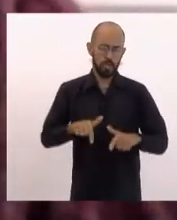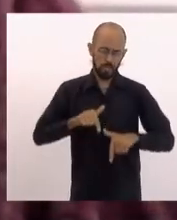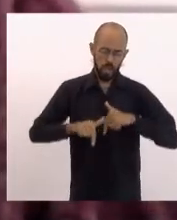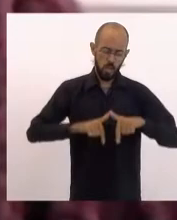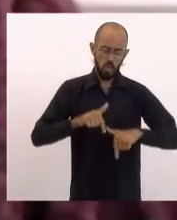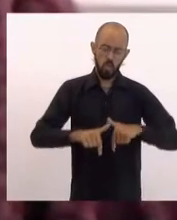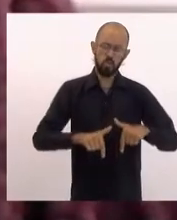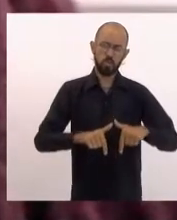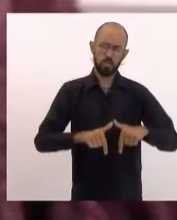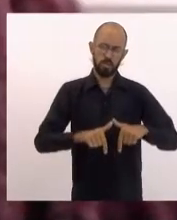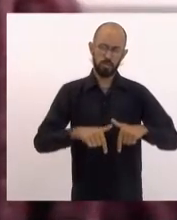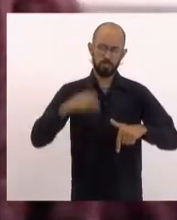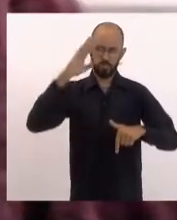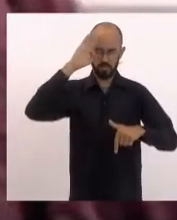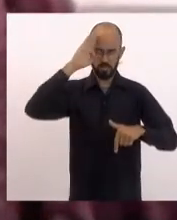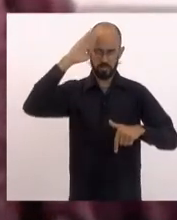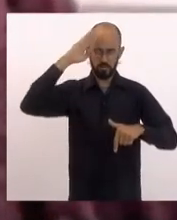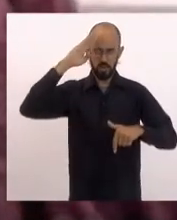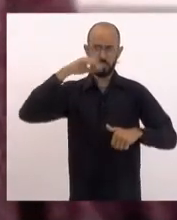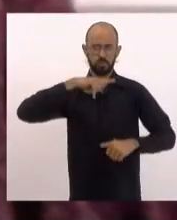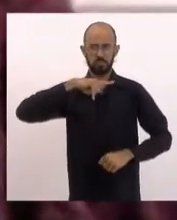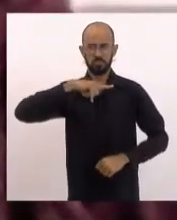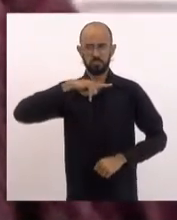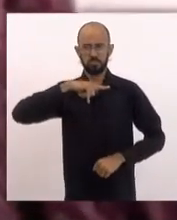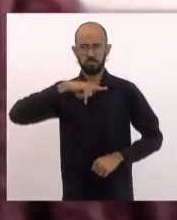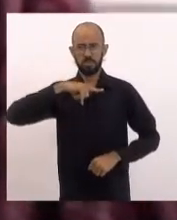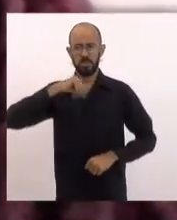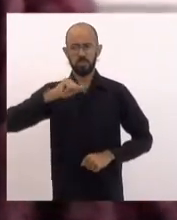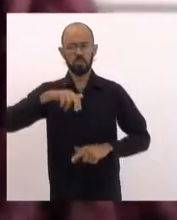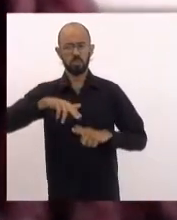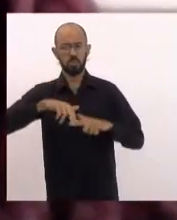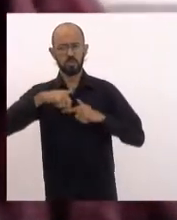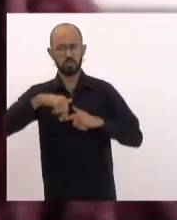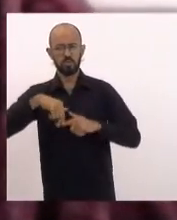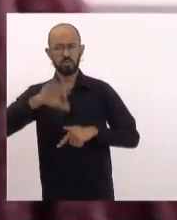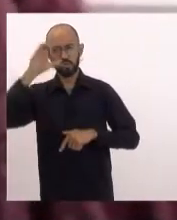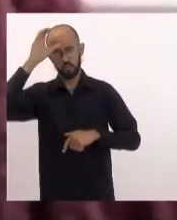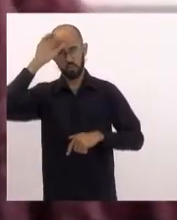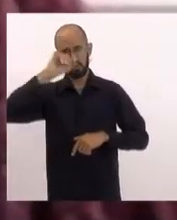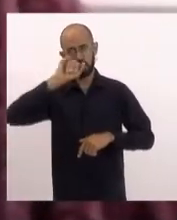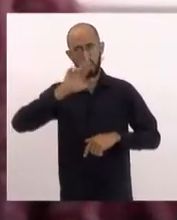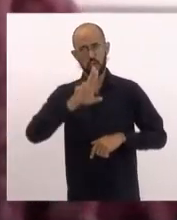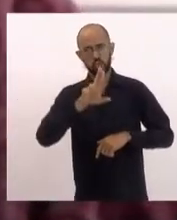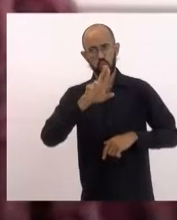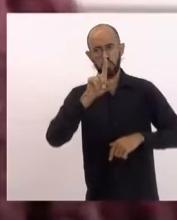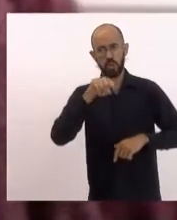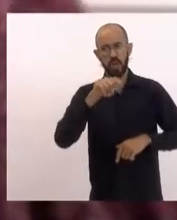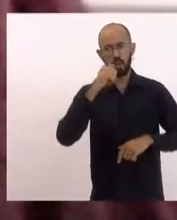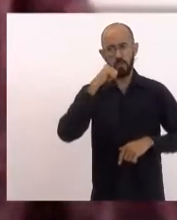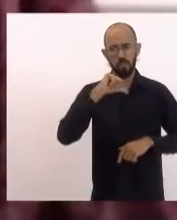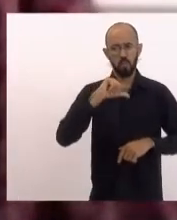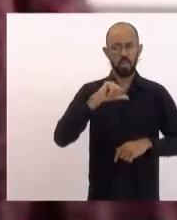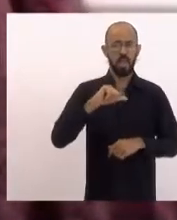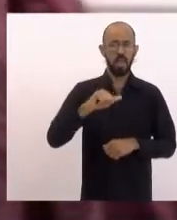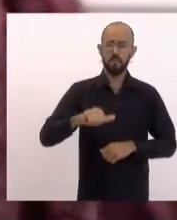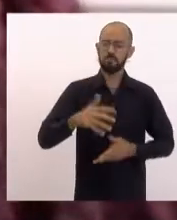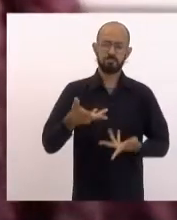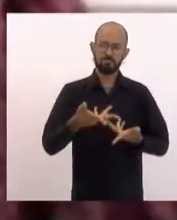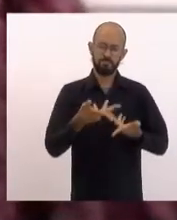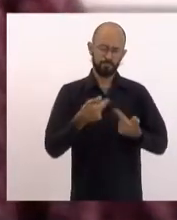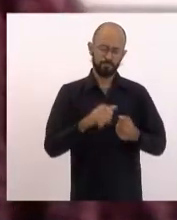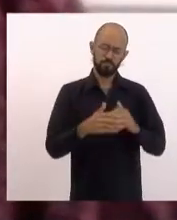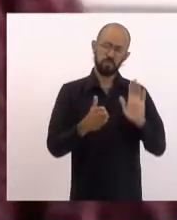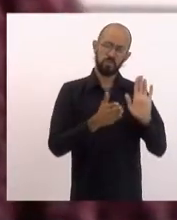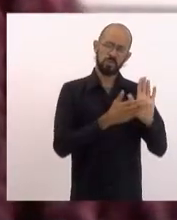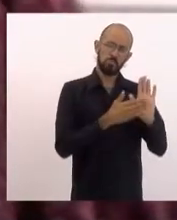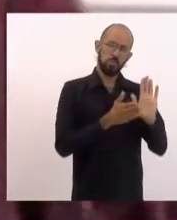de esquerda. Por isso estamos aqui, por isso hoje a Tia Ju, também uma mulher incrível, né, propõe